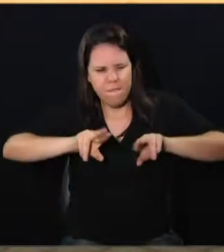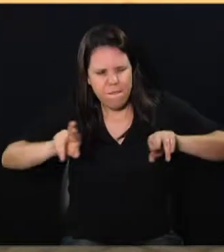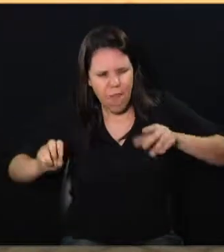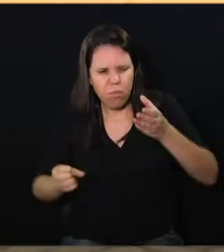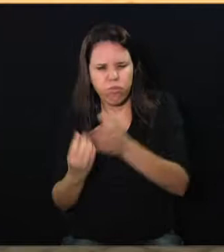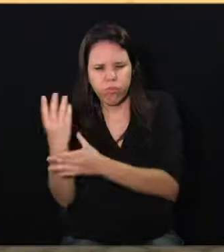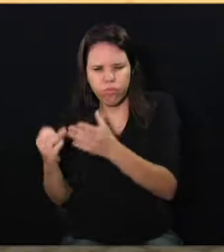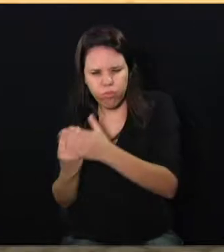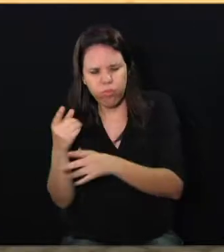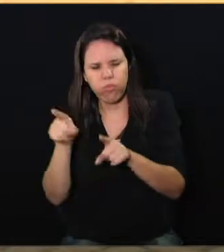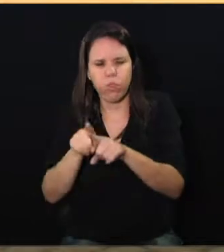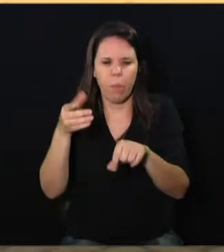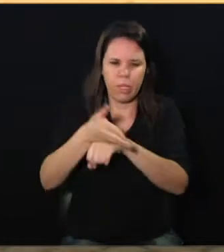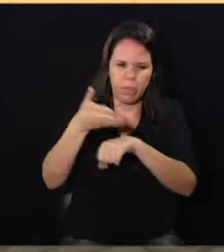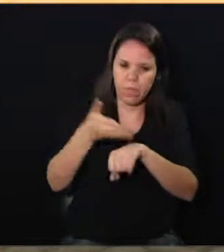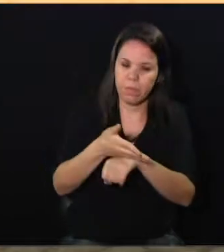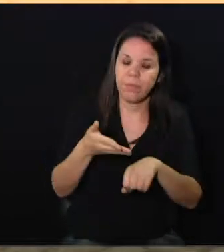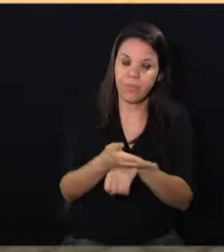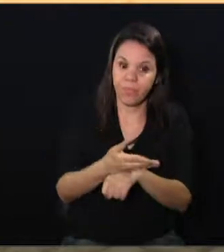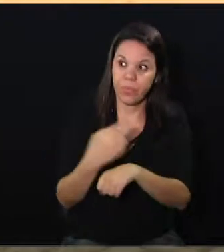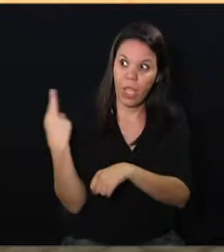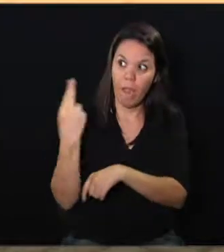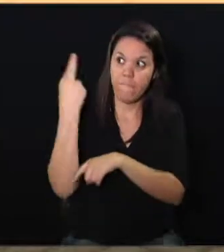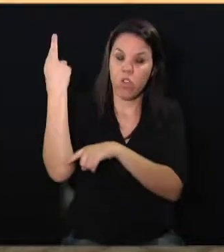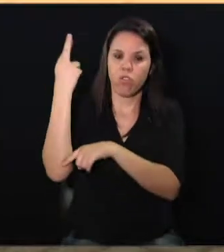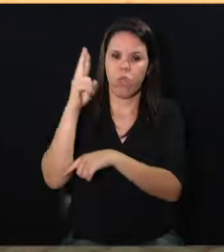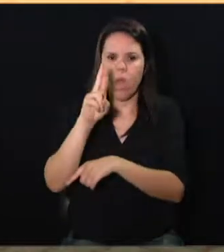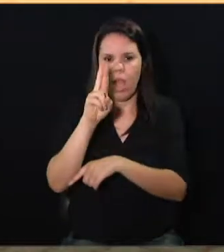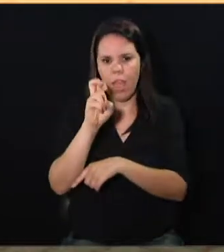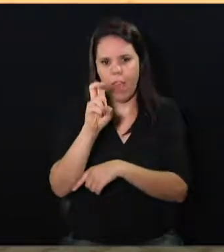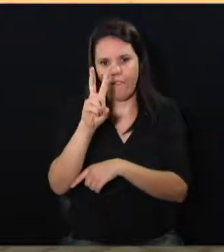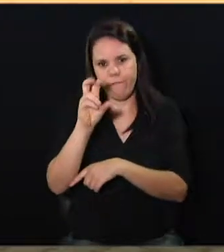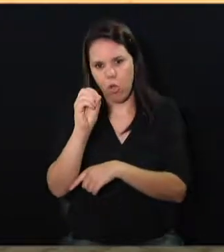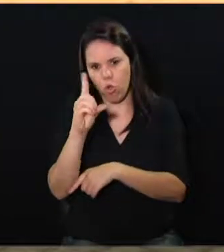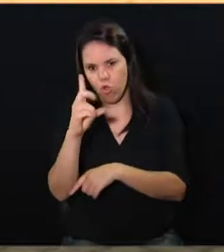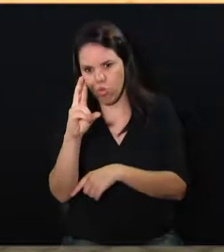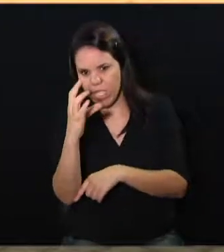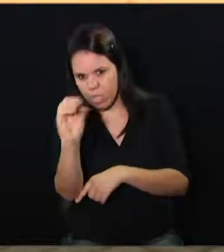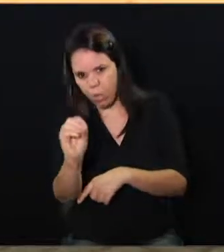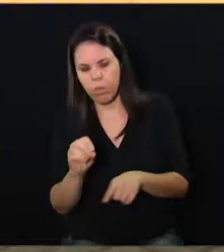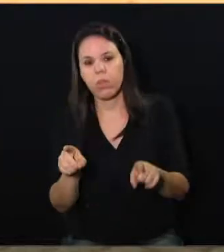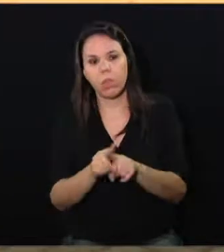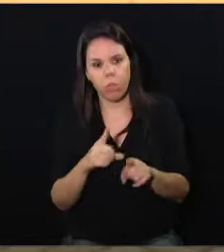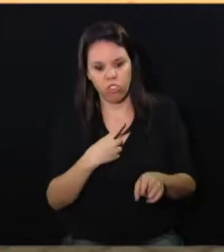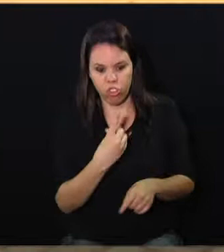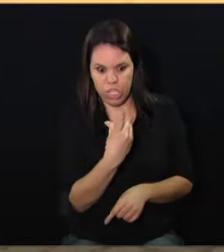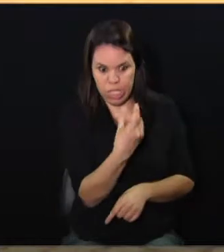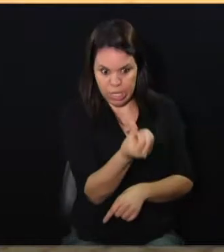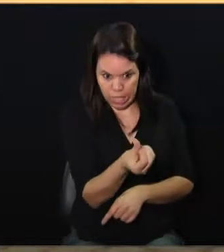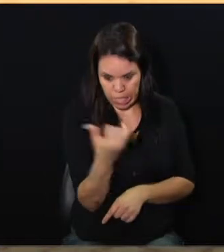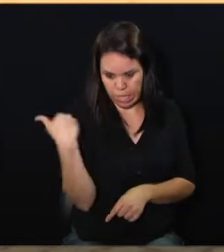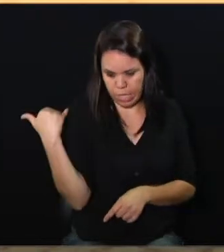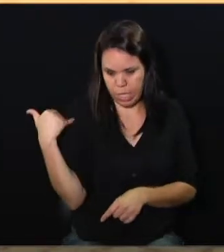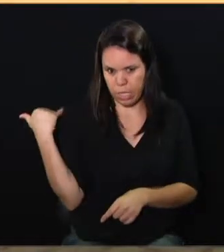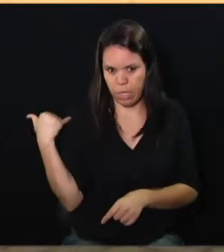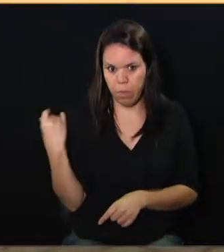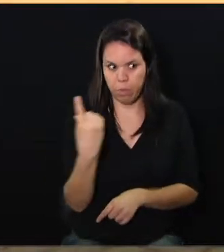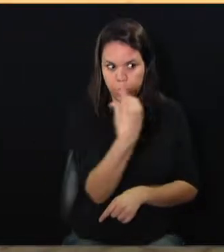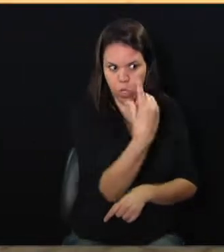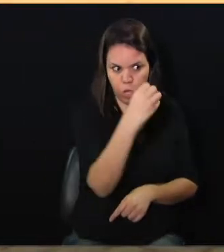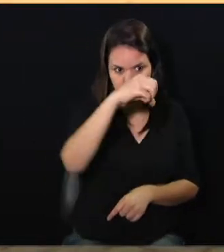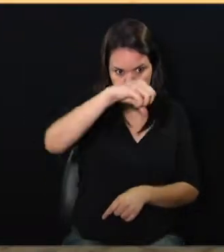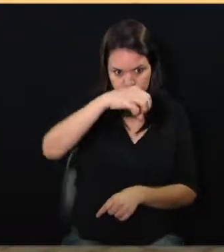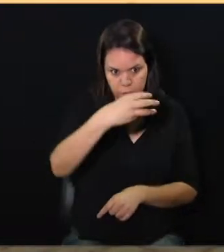participação dele na Revolução. Ele tinha apenas 16 anos de idade, em